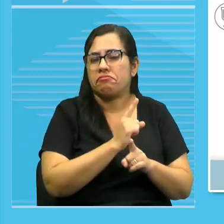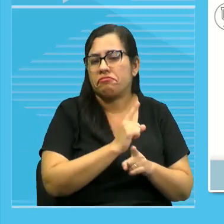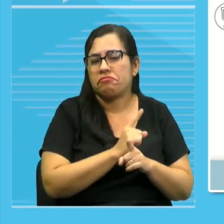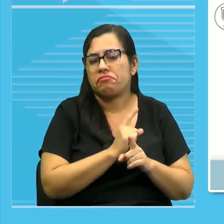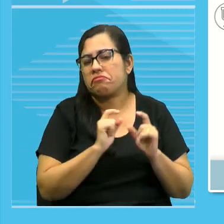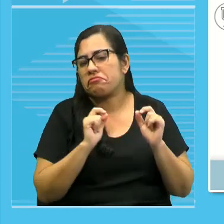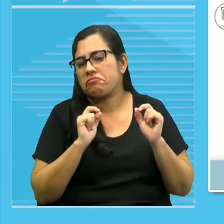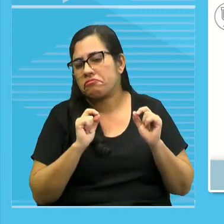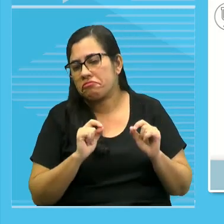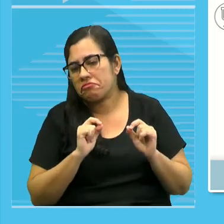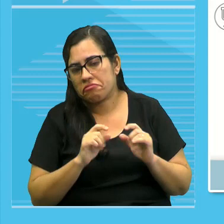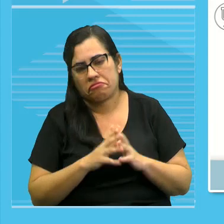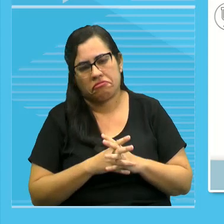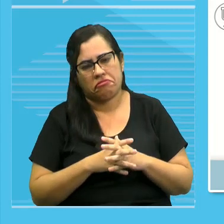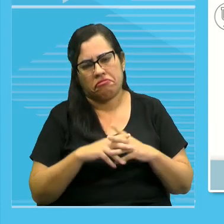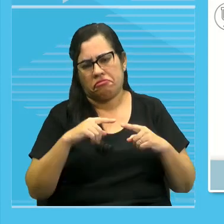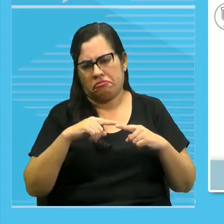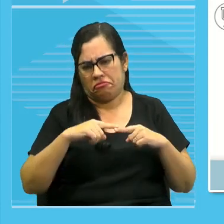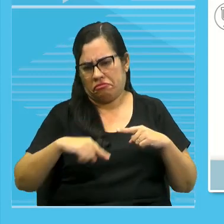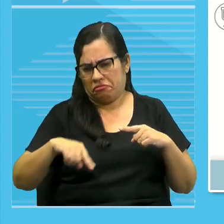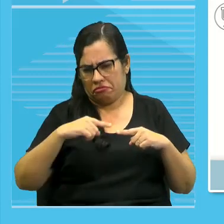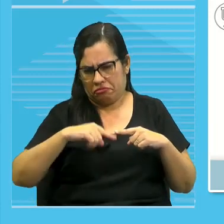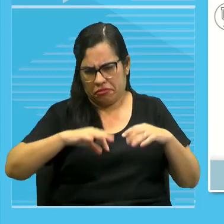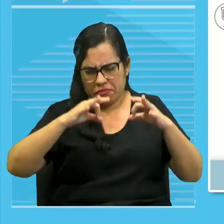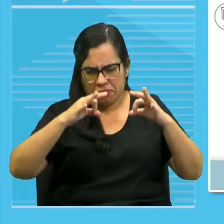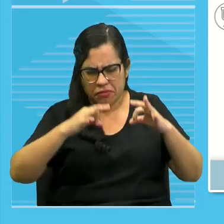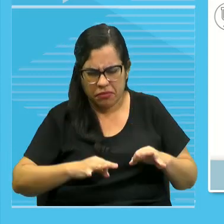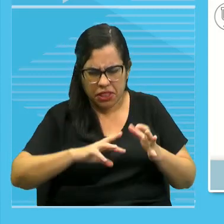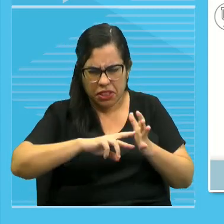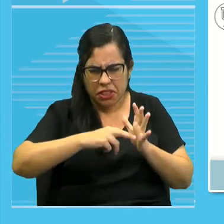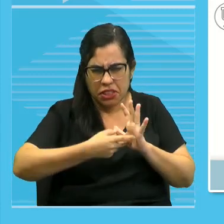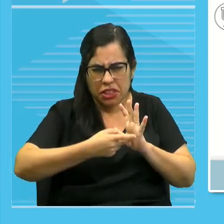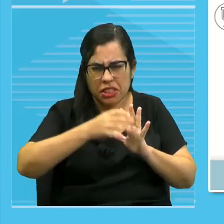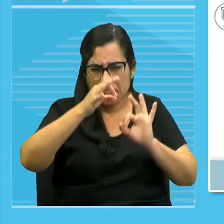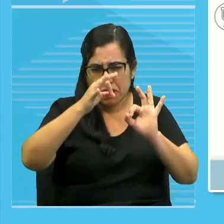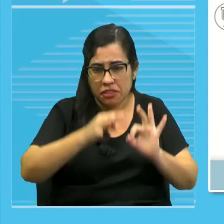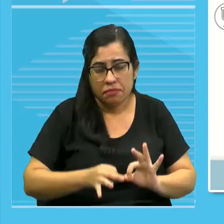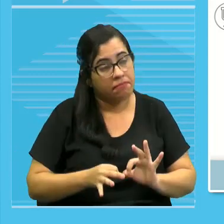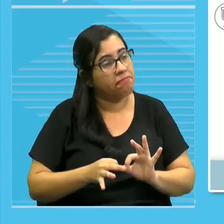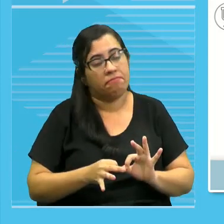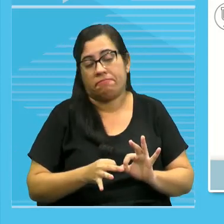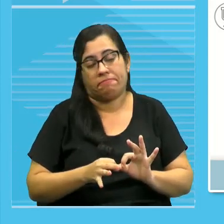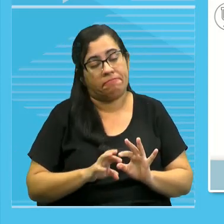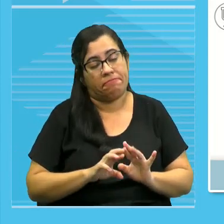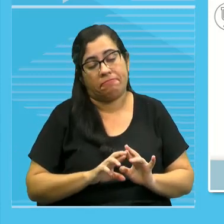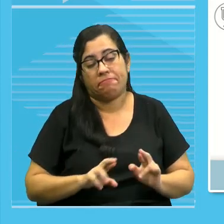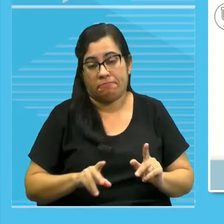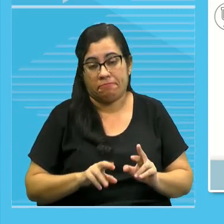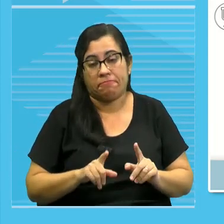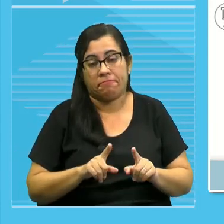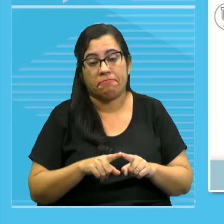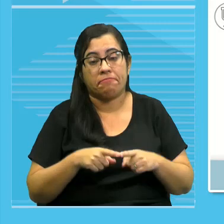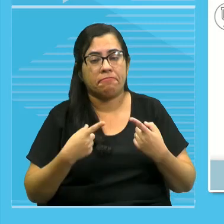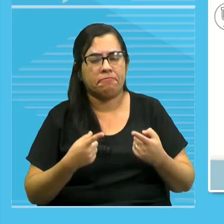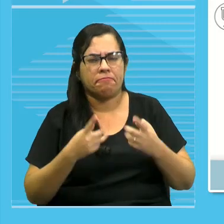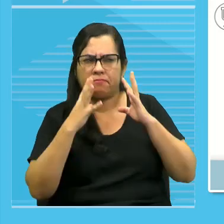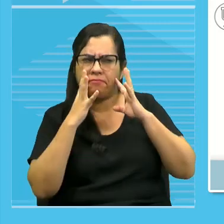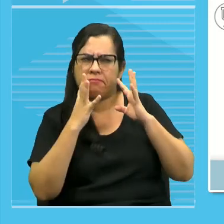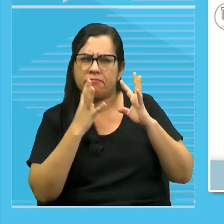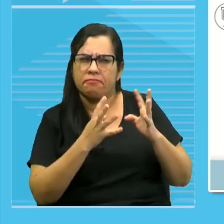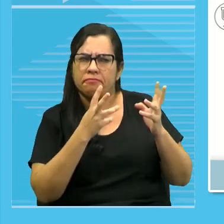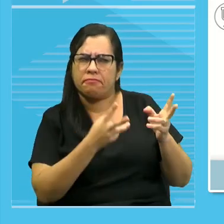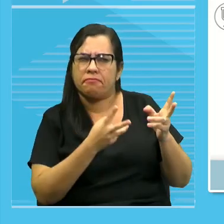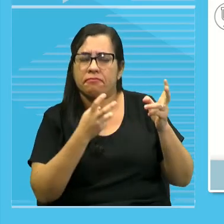encontramos de que não existe uma verdadeira definição a partir daí veja que ele procura